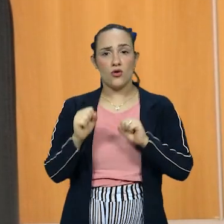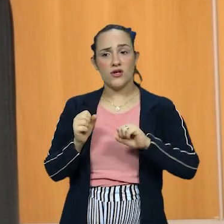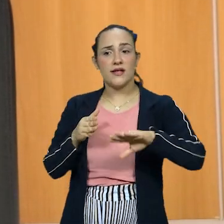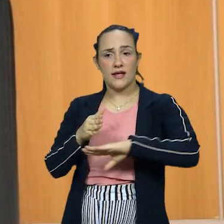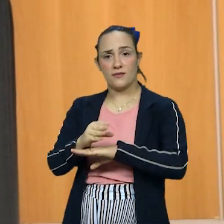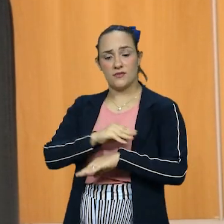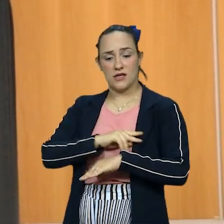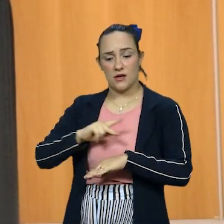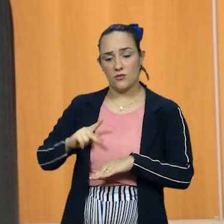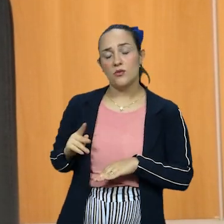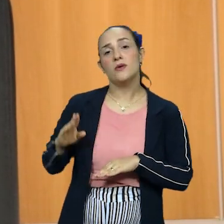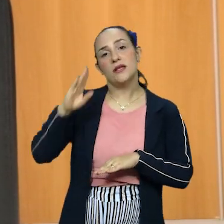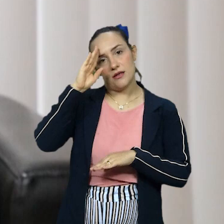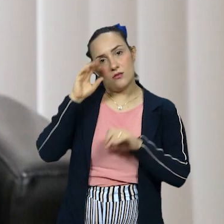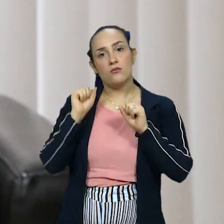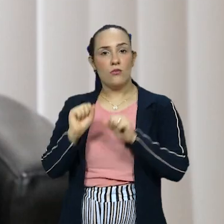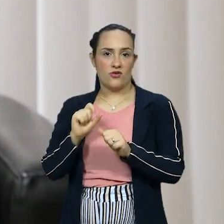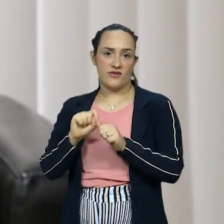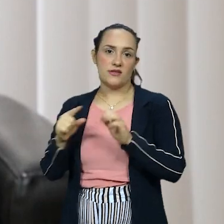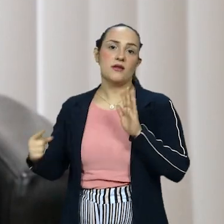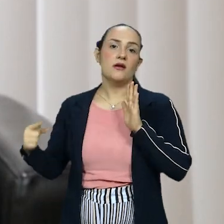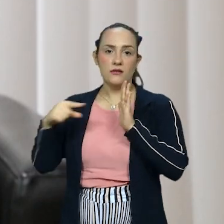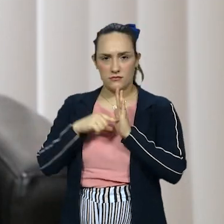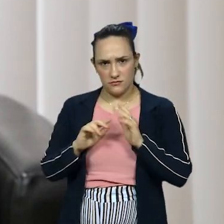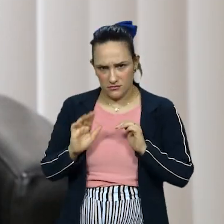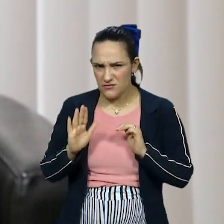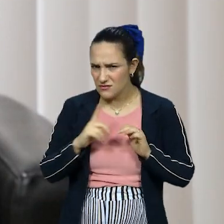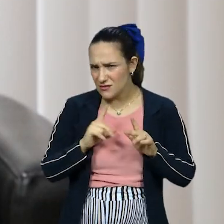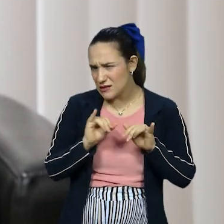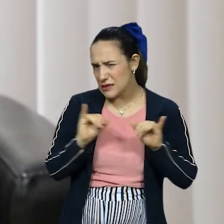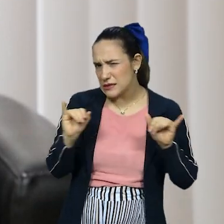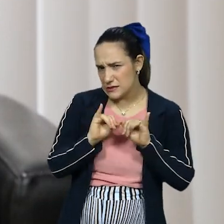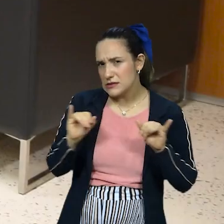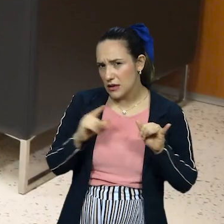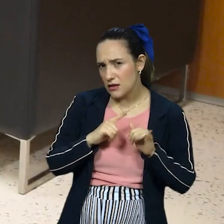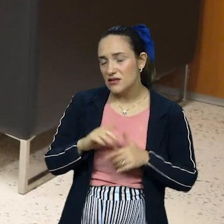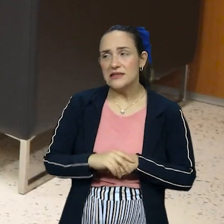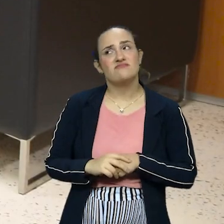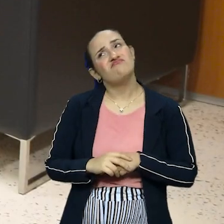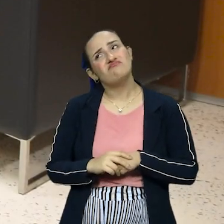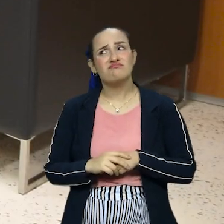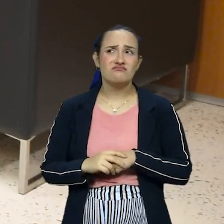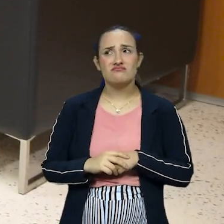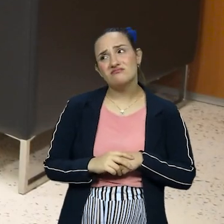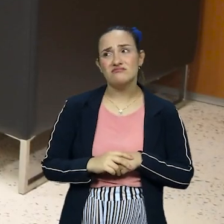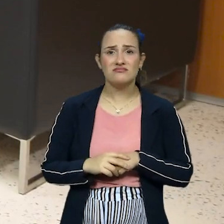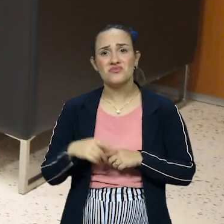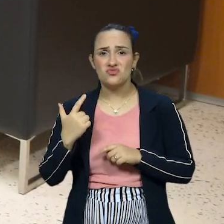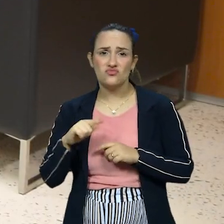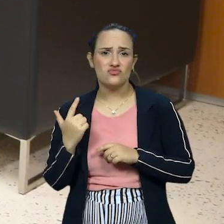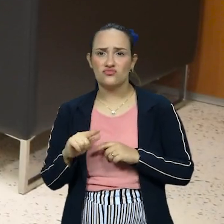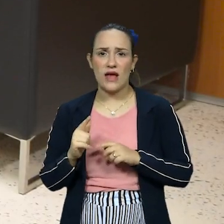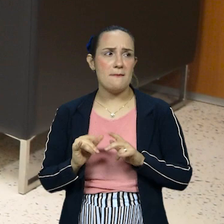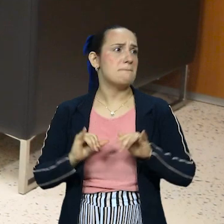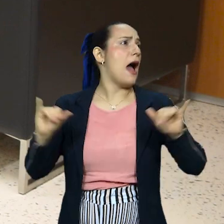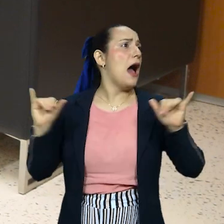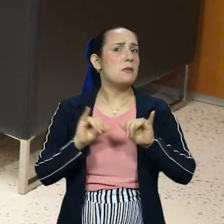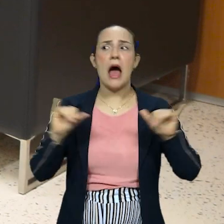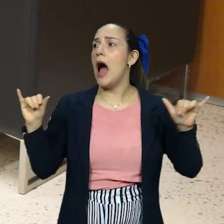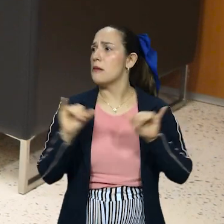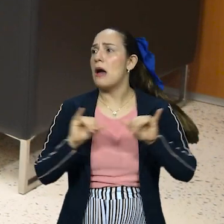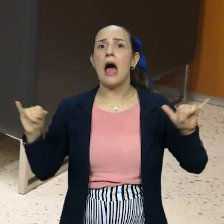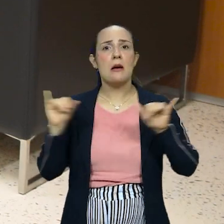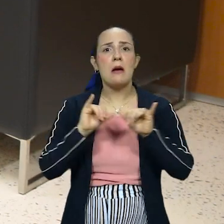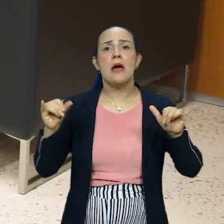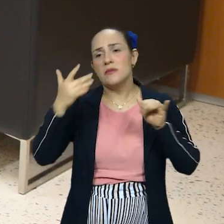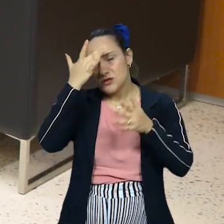do próprio Ministério Público Militar. Isso é estimulado, é divulgado? Olha, não existe uma